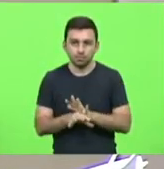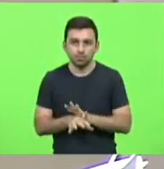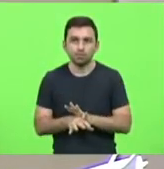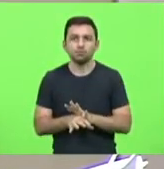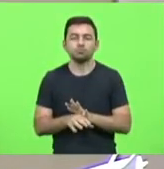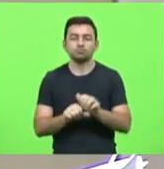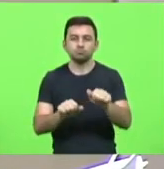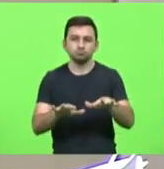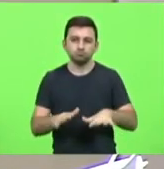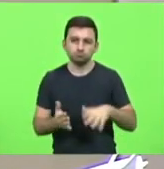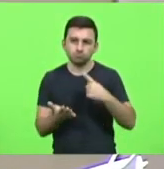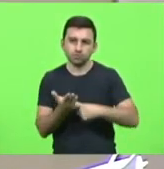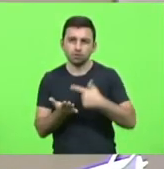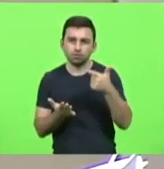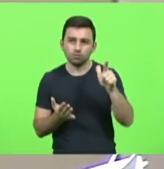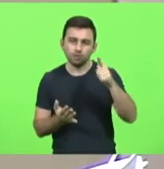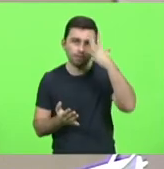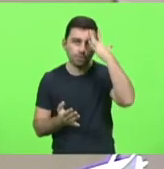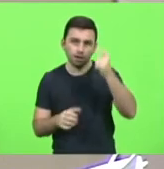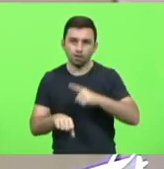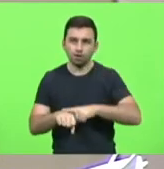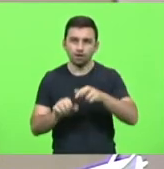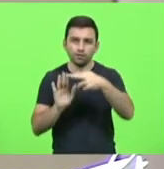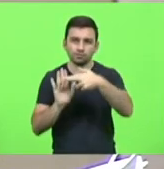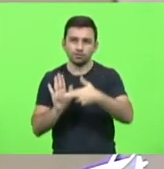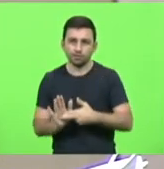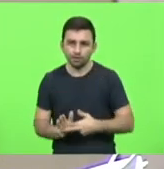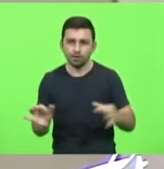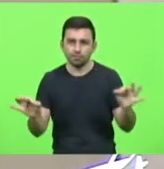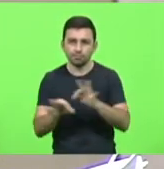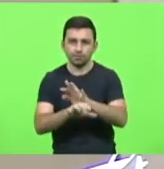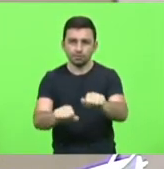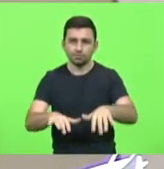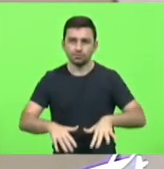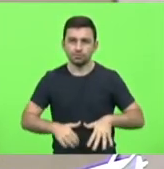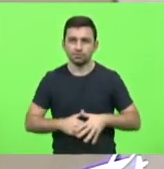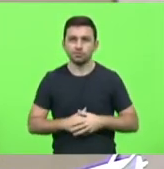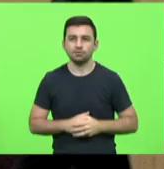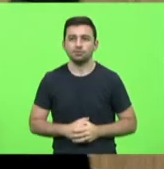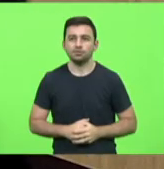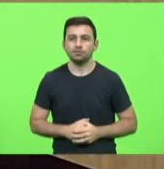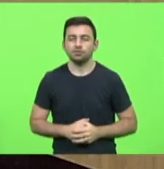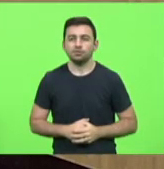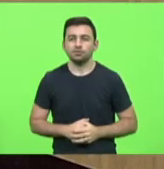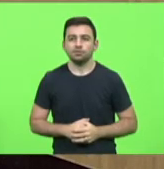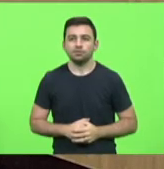convoca outra ordinária para amanhã no horário regimental. Está encerrada a presente sessão.